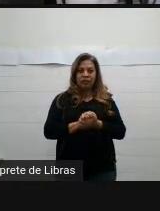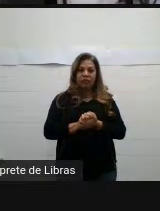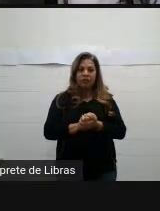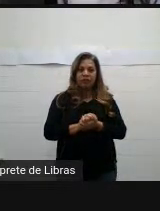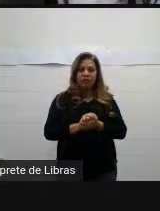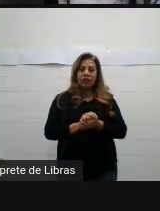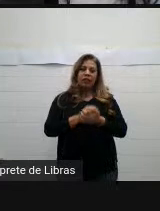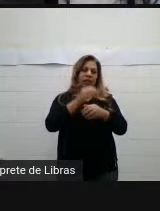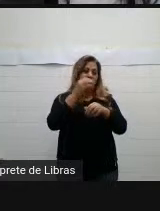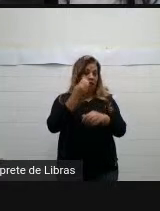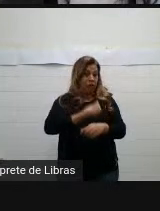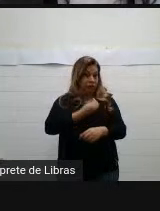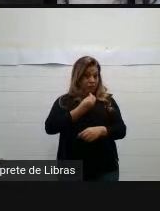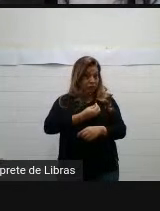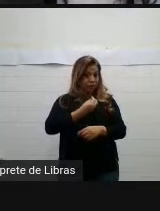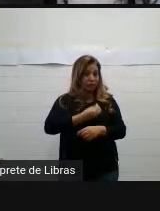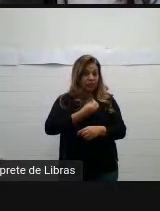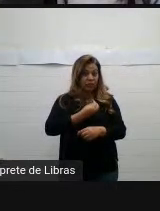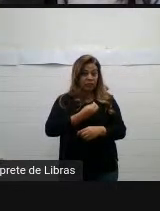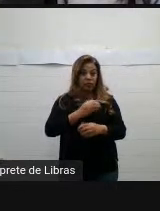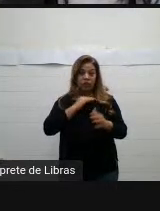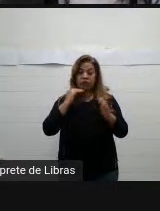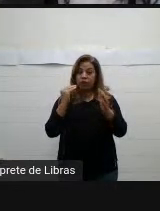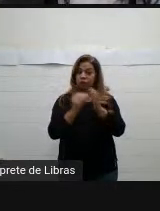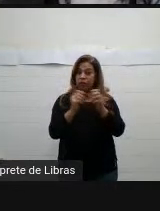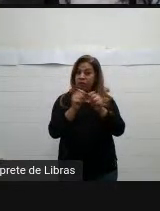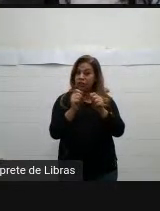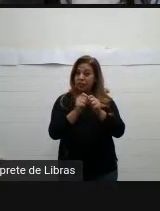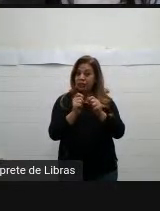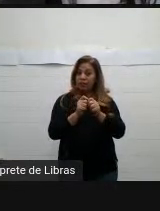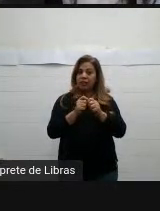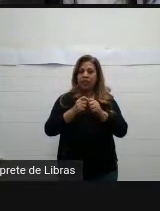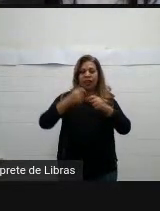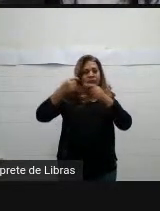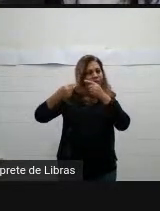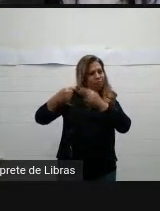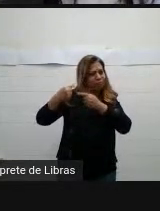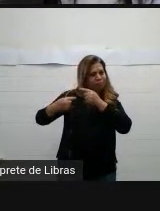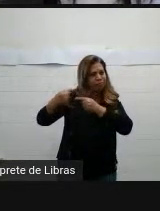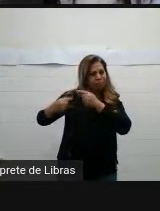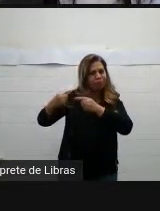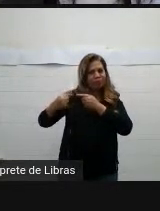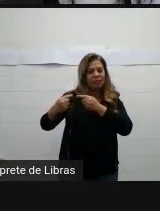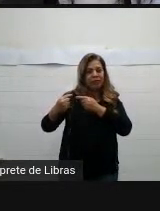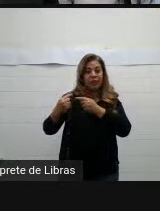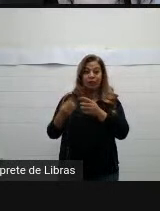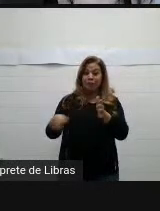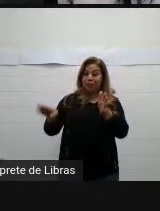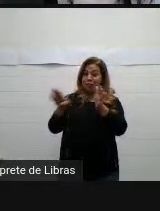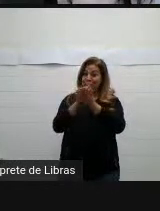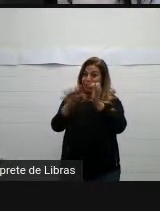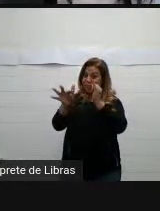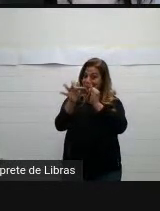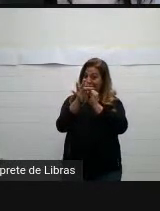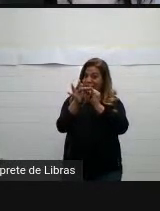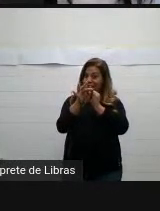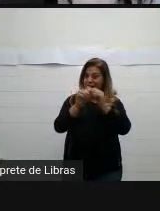muito presente em tudo que se fazia lá, em tudo que se discutia. E quando eu cheguei no IFES,